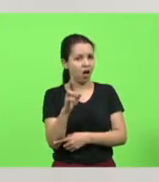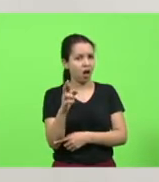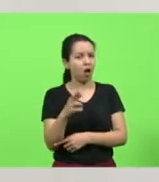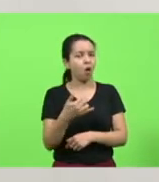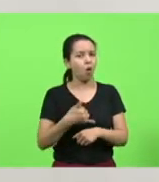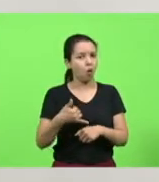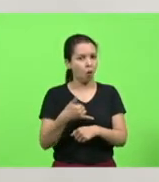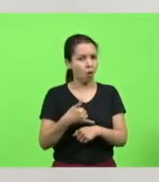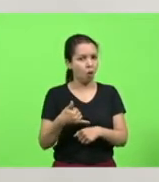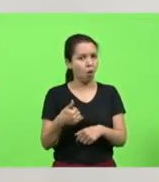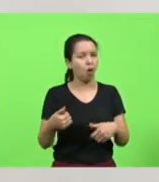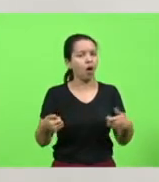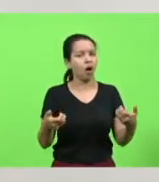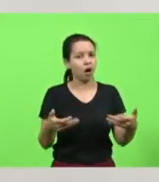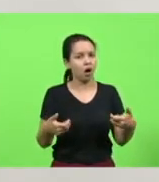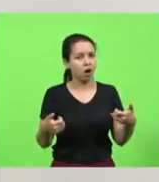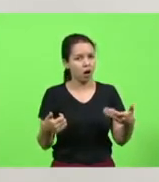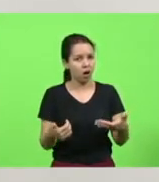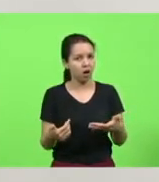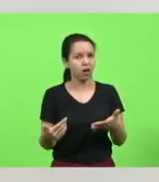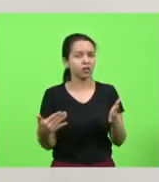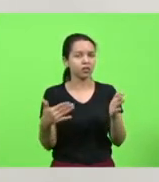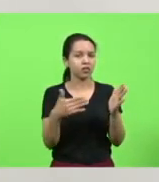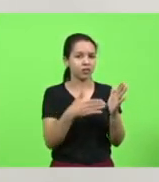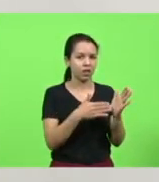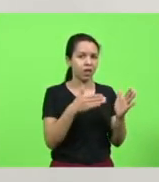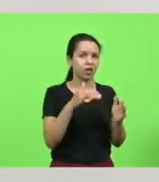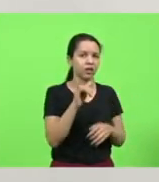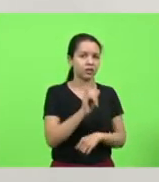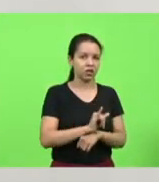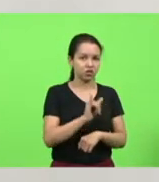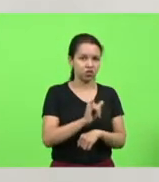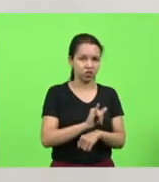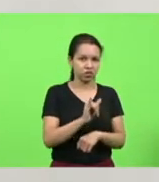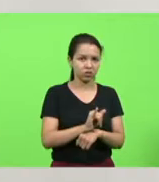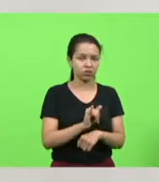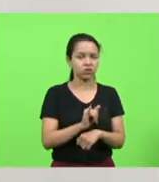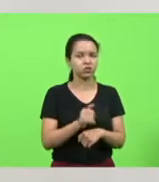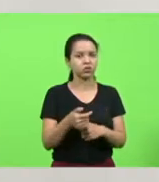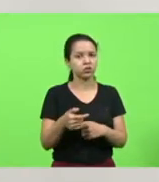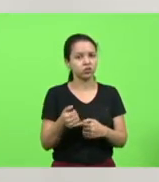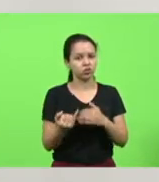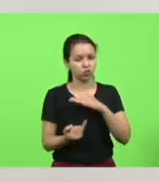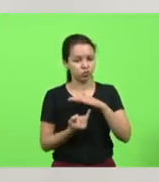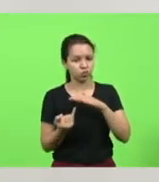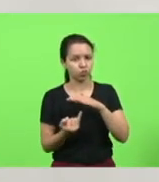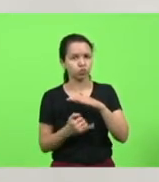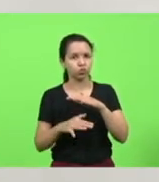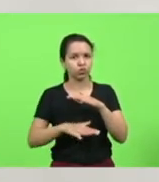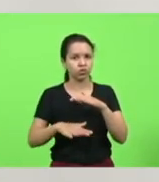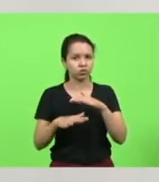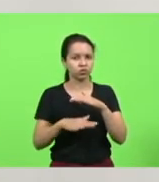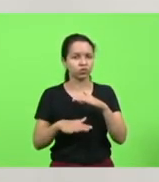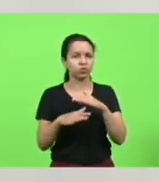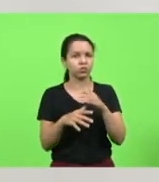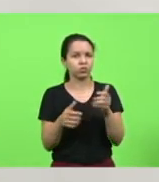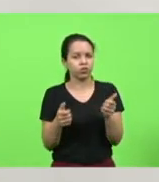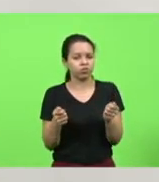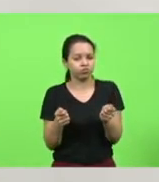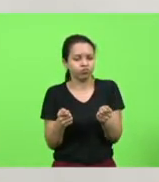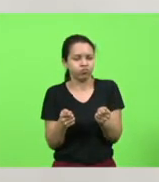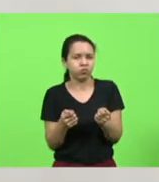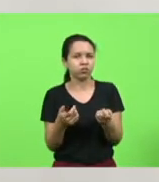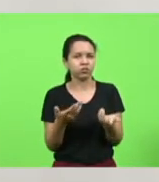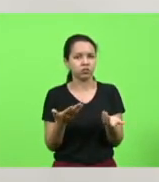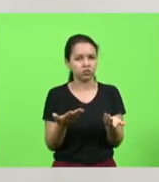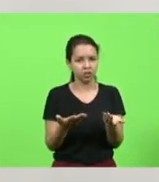até Itajaí, onde a indústria pesqueira, como cresceu ali a questão portuária, os navios, ela foi espremida rio acima. Então essa